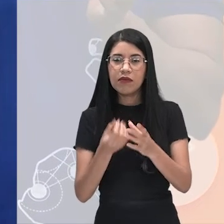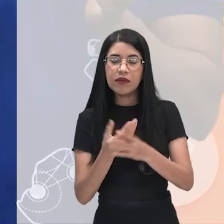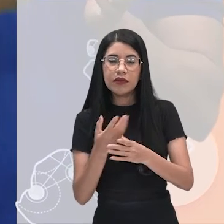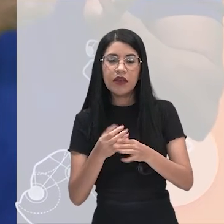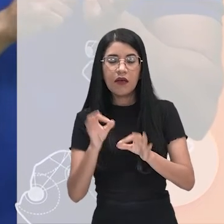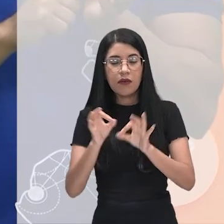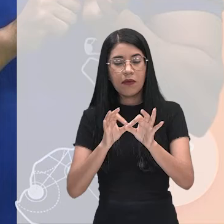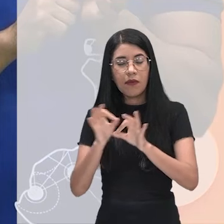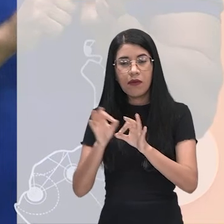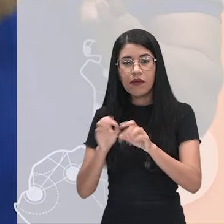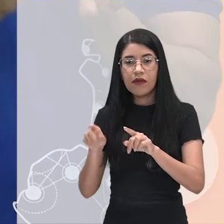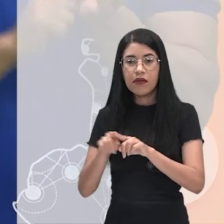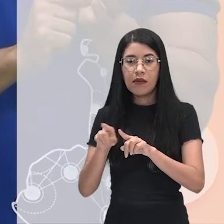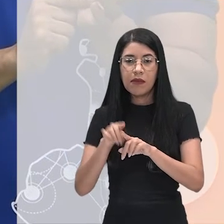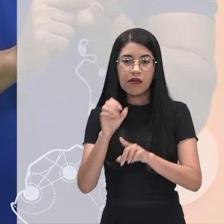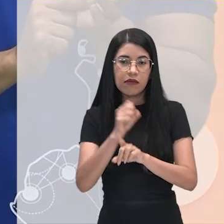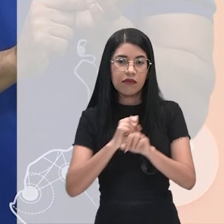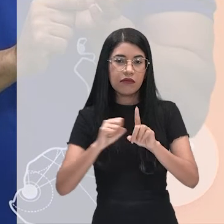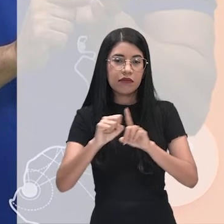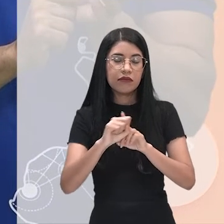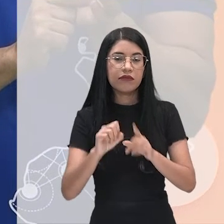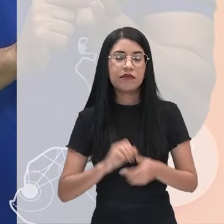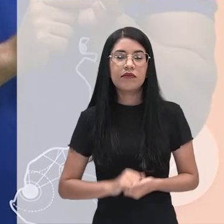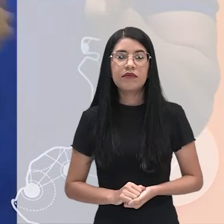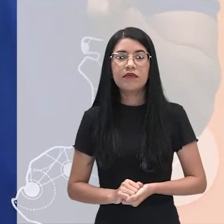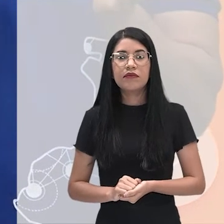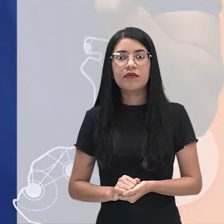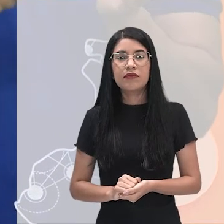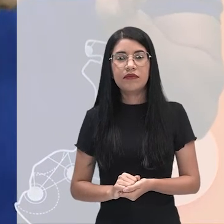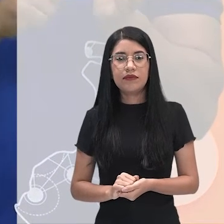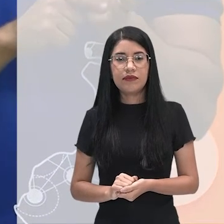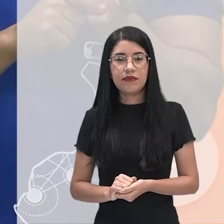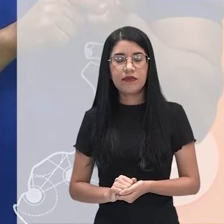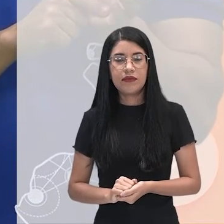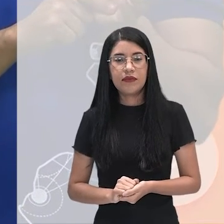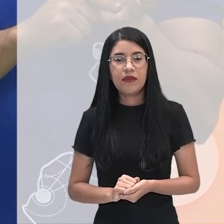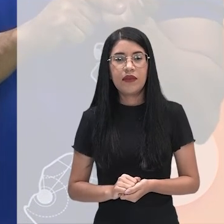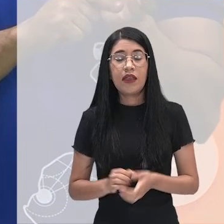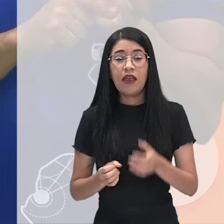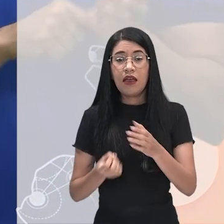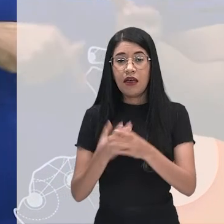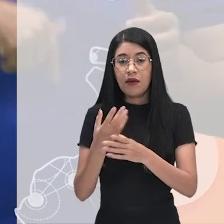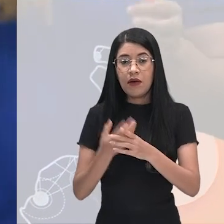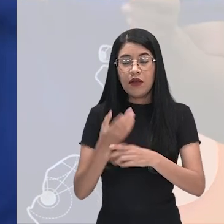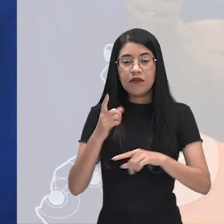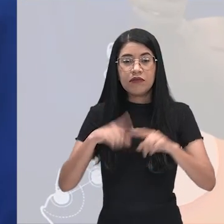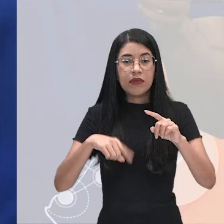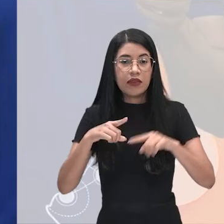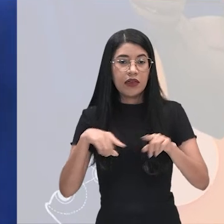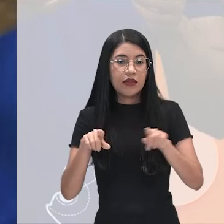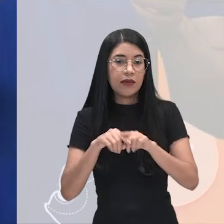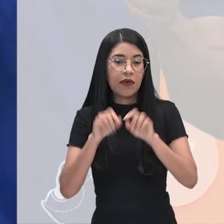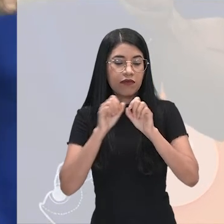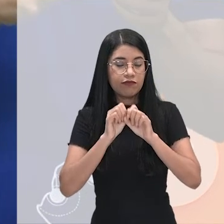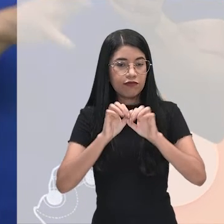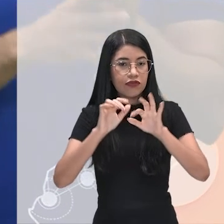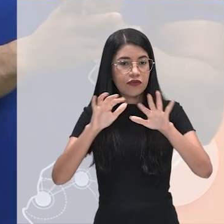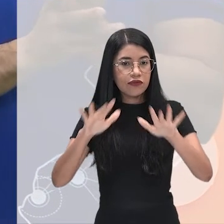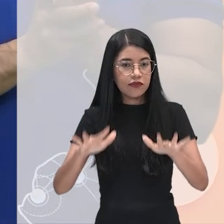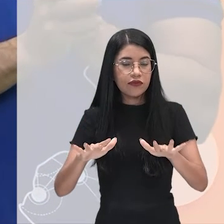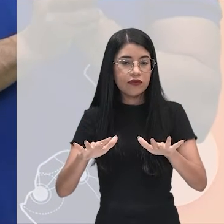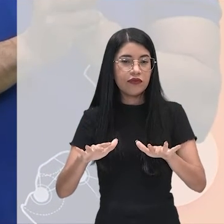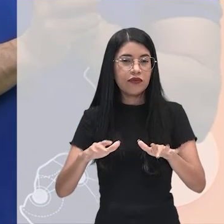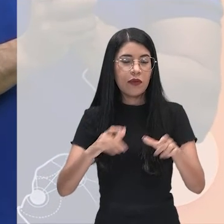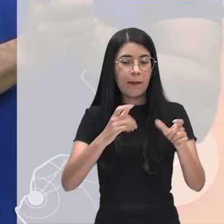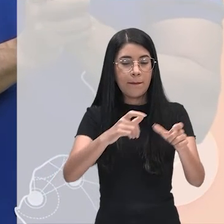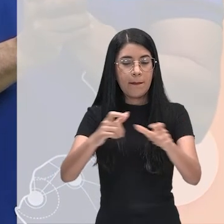fosse as questões alfandegárias, ele estaria muito antes na sua casa ali, tá bom? Um produto produzido lá na China pode estar aqui no espaço